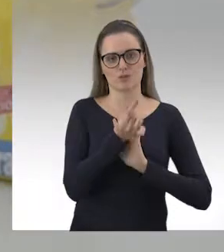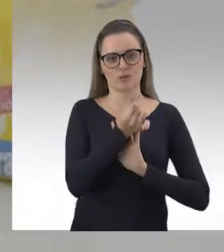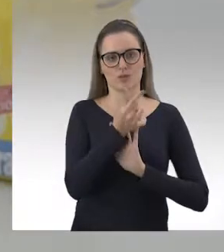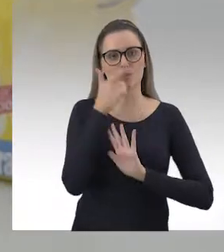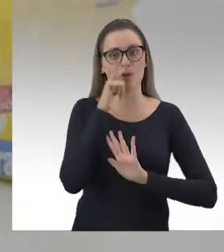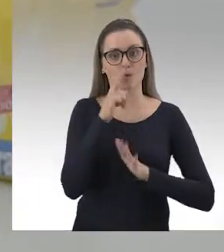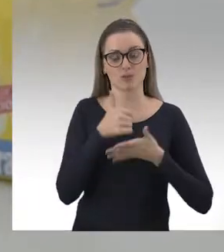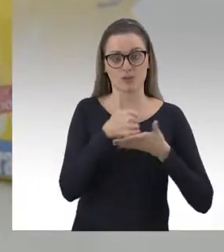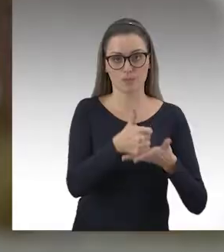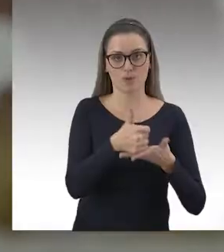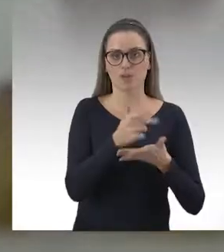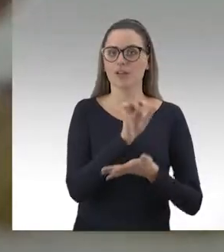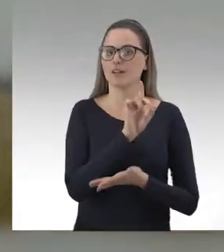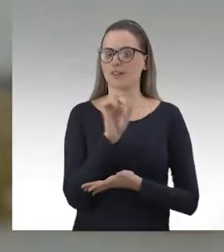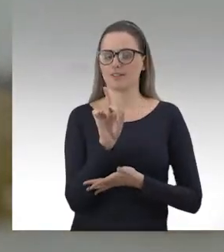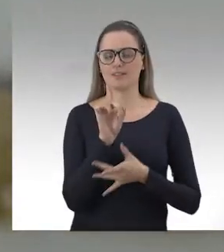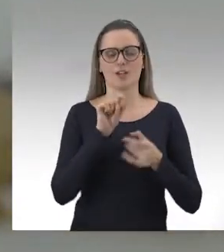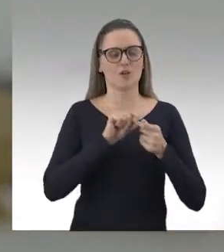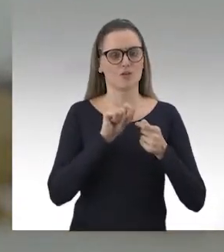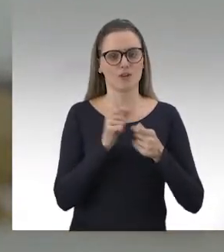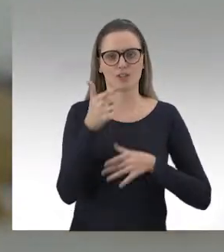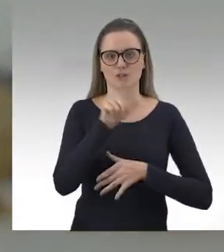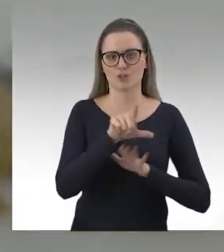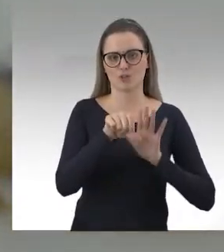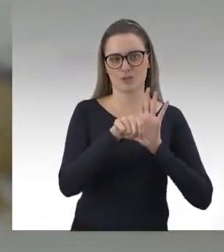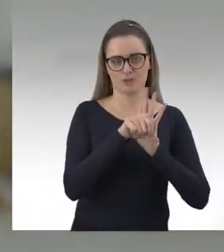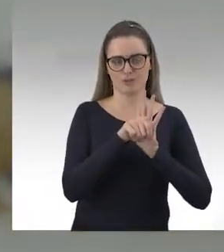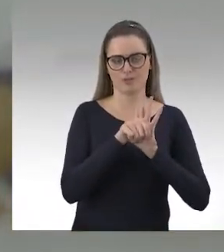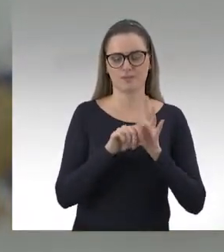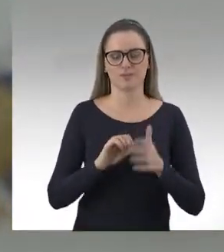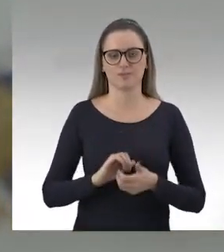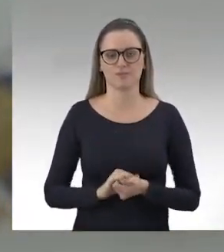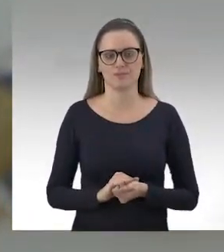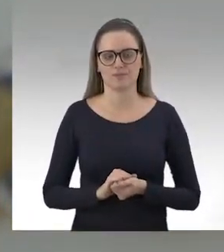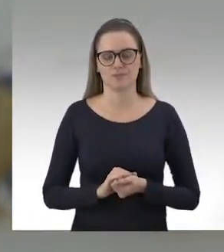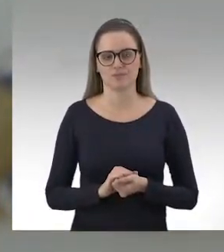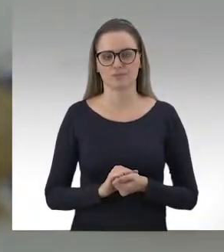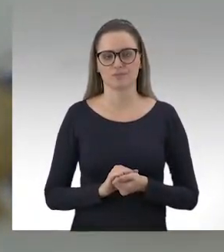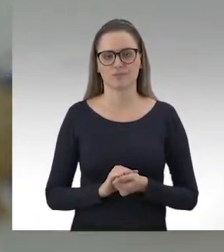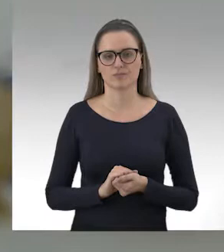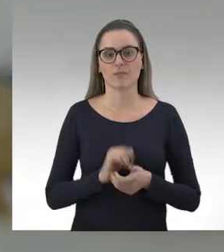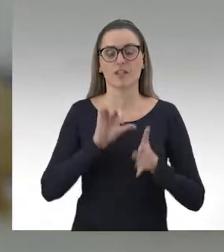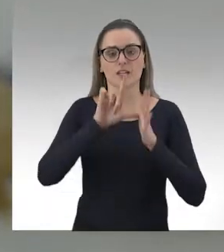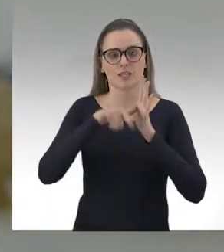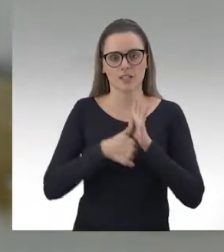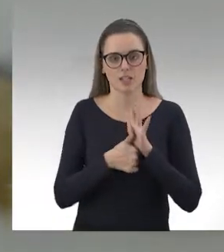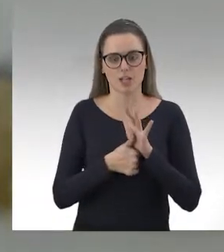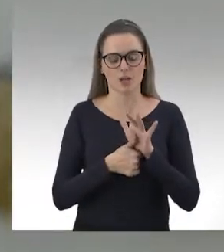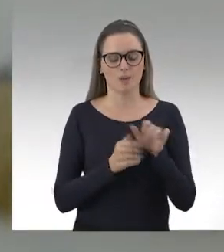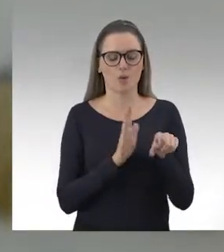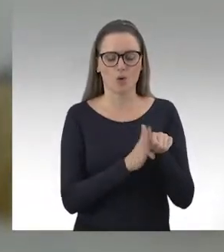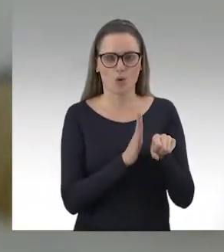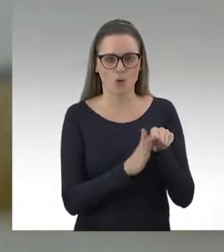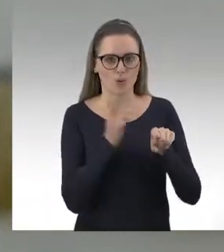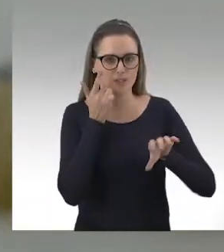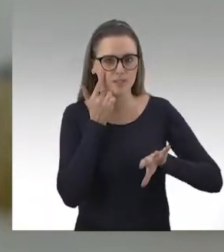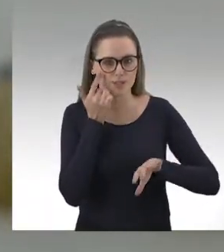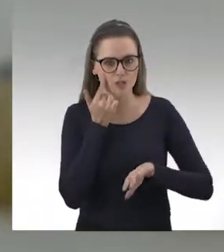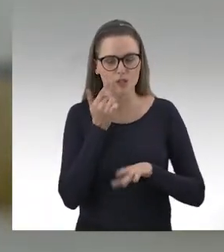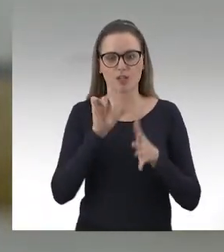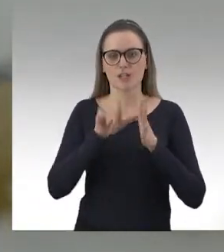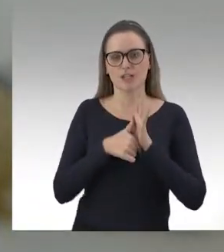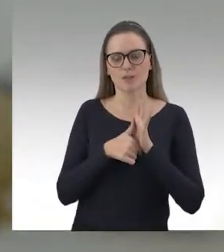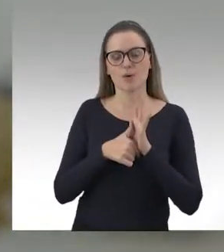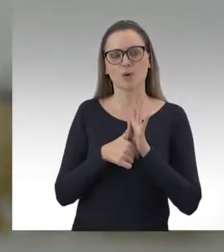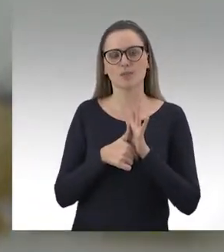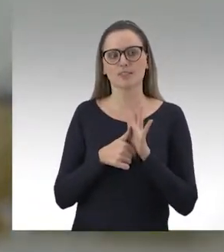lhe auxiliar, não cometem novo ato infracional. Aí depois a gente bota salsinha, cebolinha. Uma